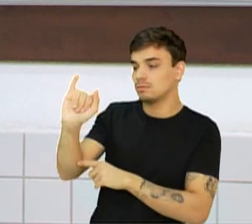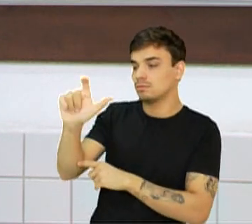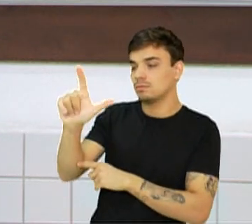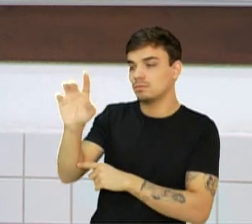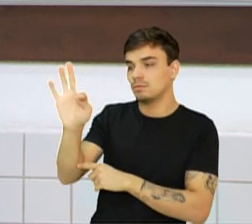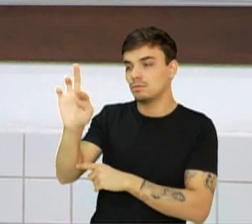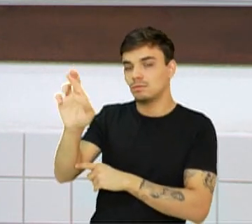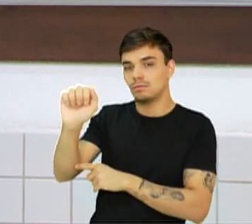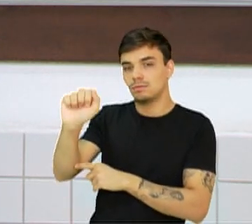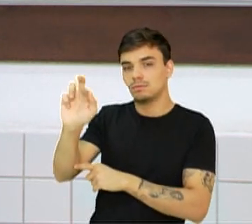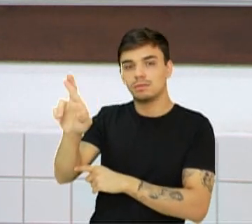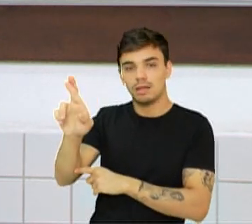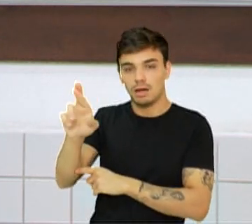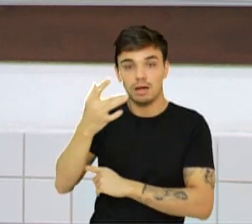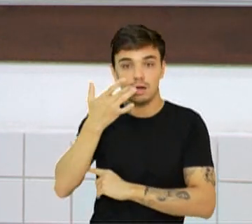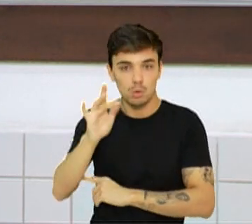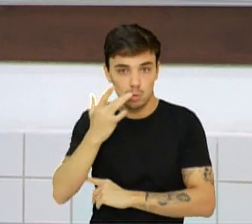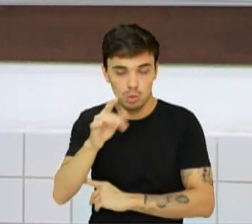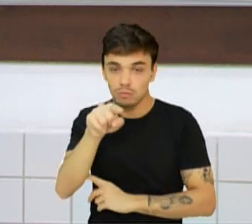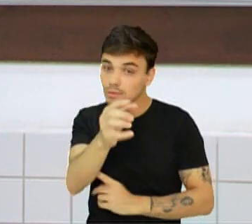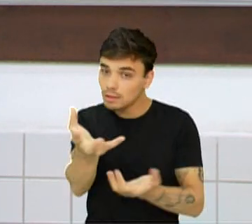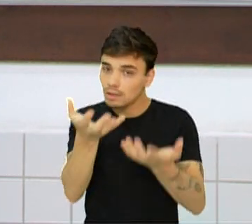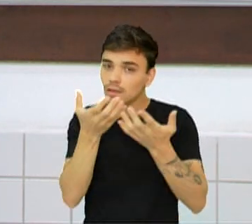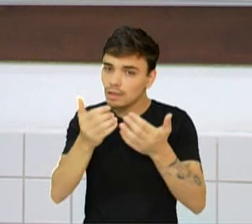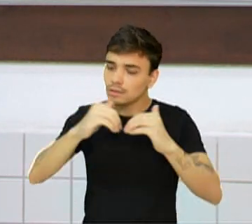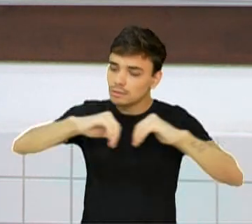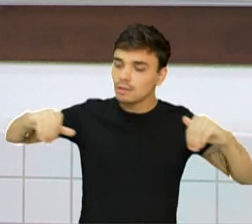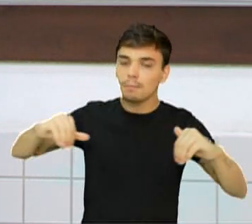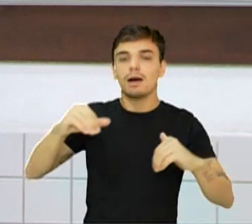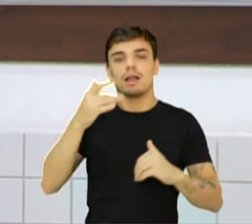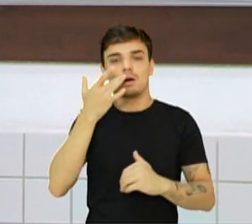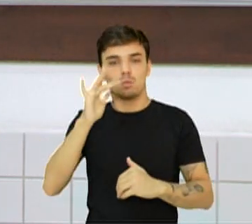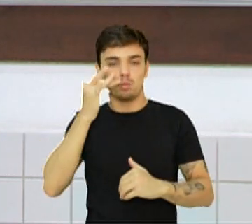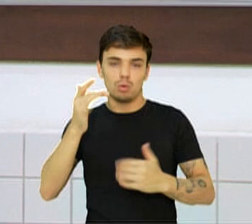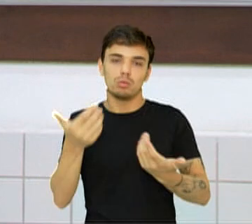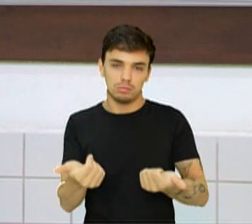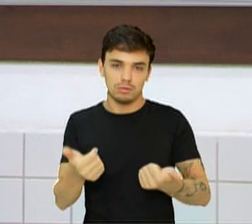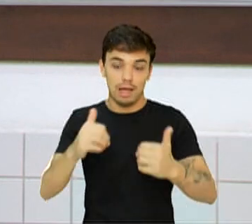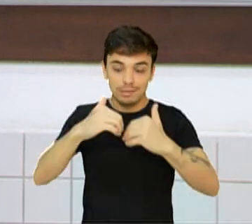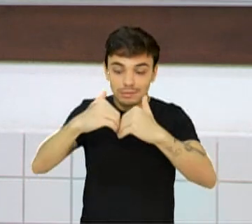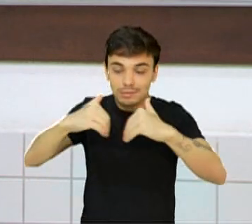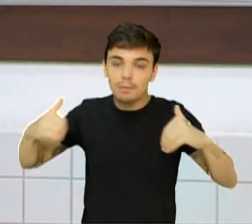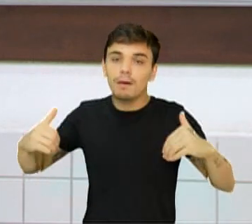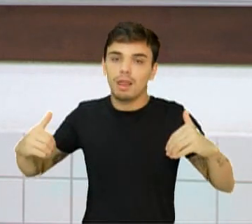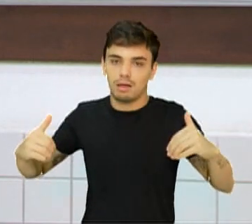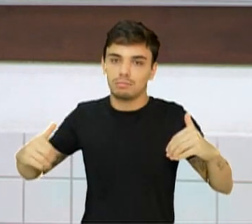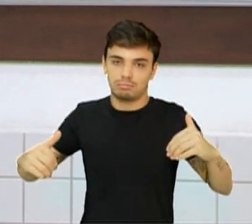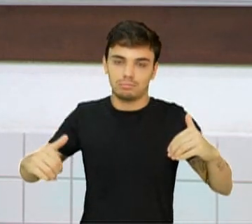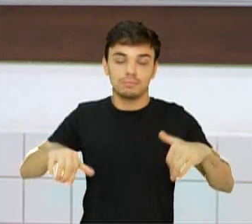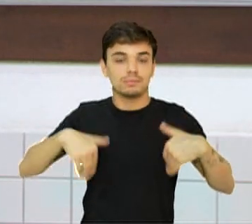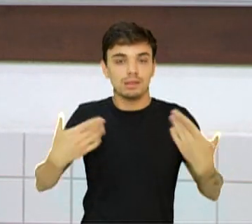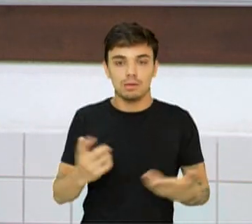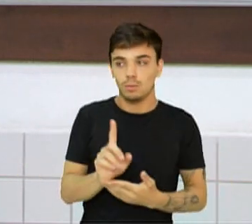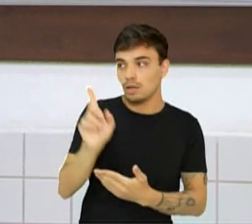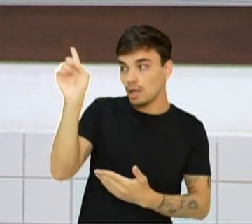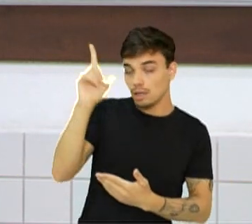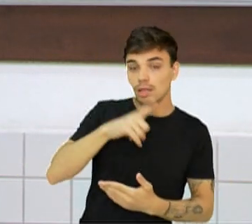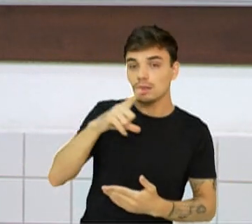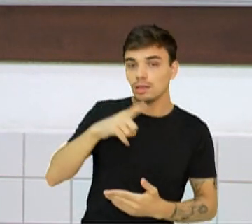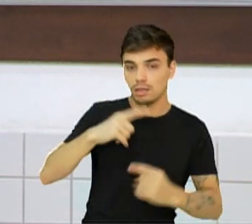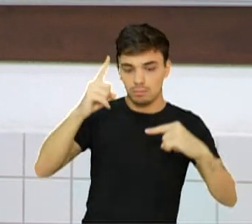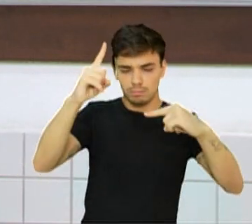filtrar ouro, né? Você quer separar o ouro, você quer fazer uma separação. Então, aqui, nós temos um